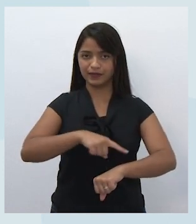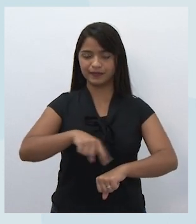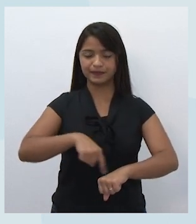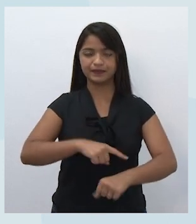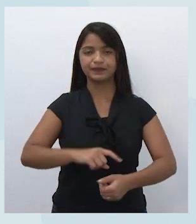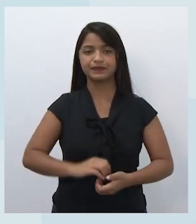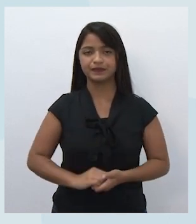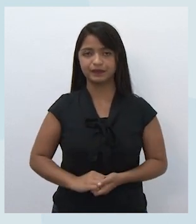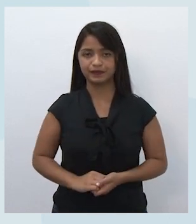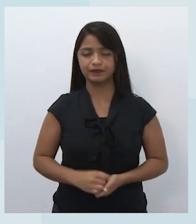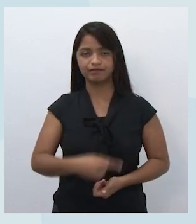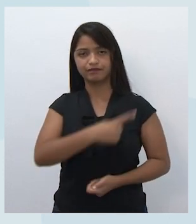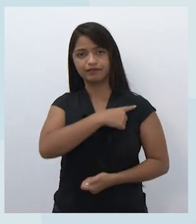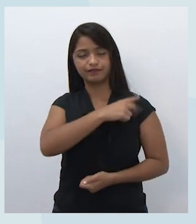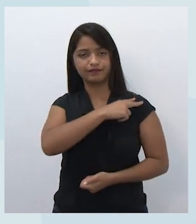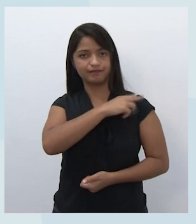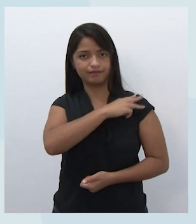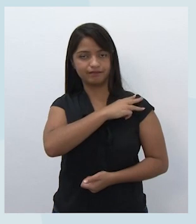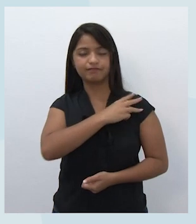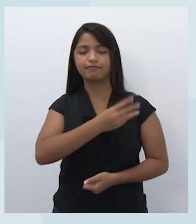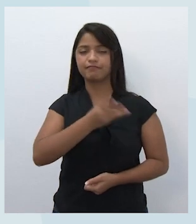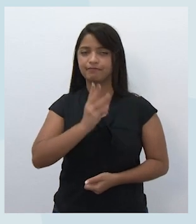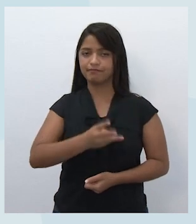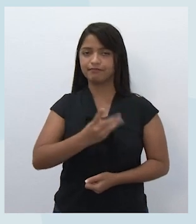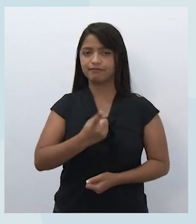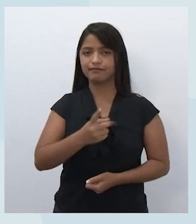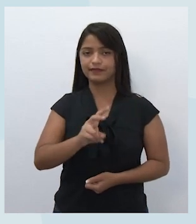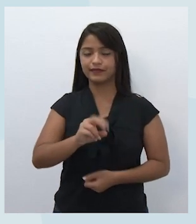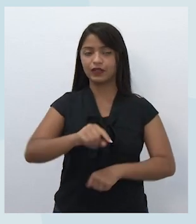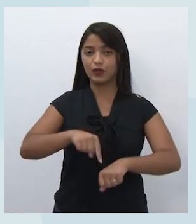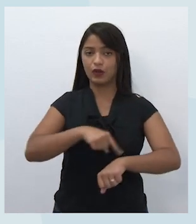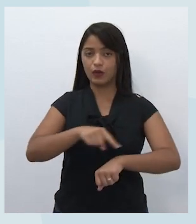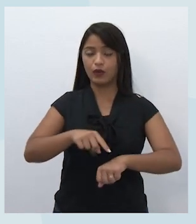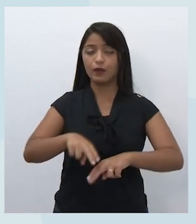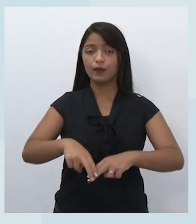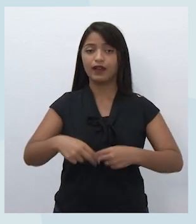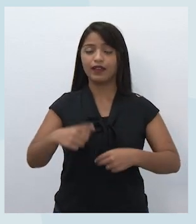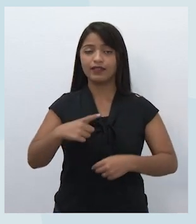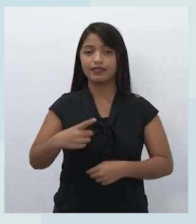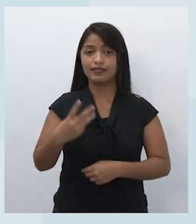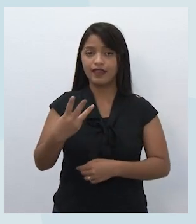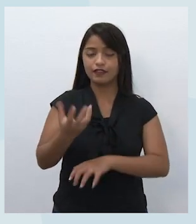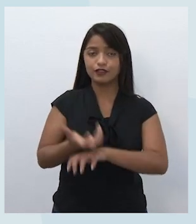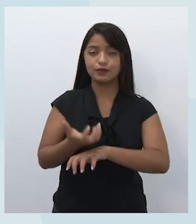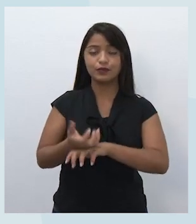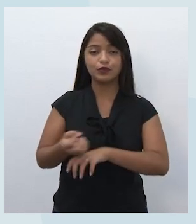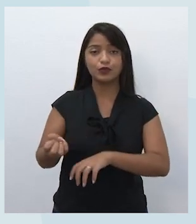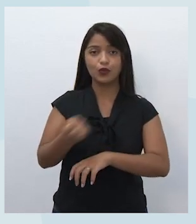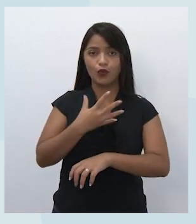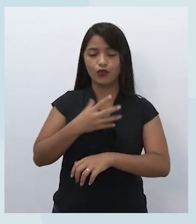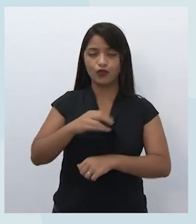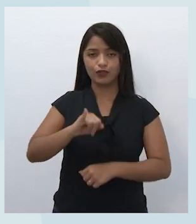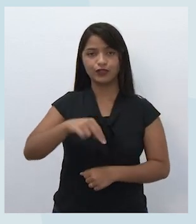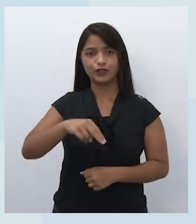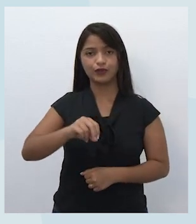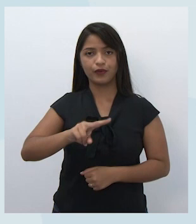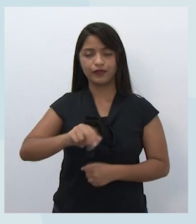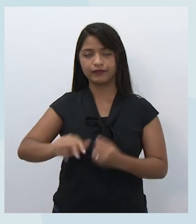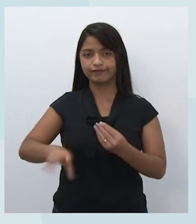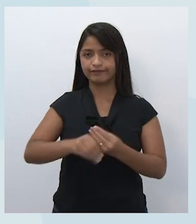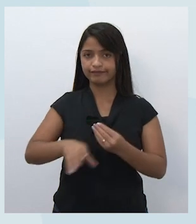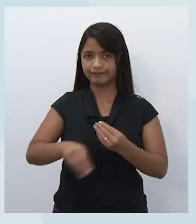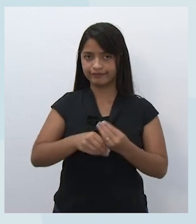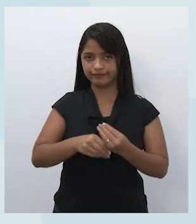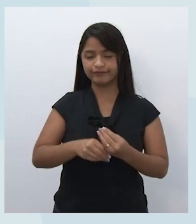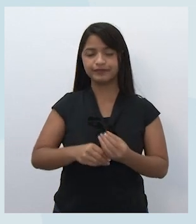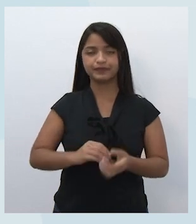longo das três séries do ensino médio, né? Com a inclusão dos três novos componentes do Inova. Então, esse é o desenho